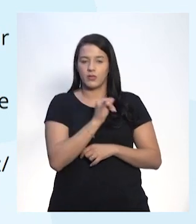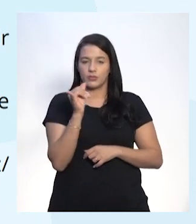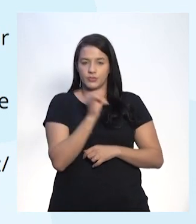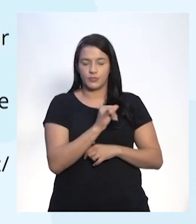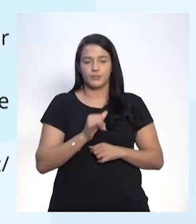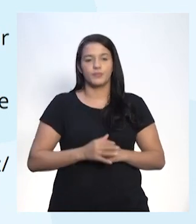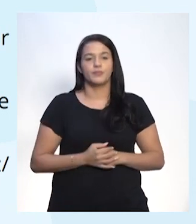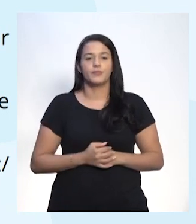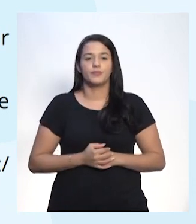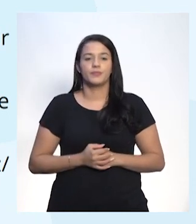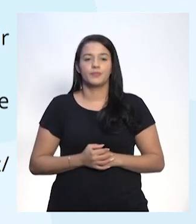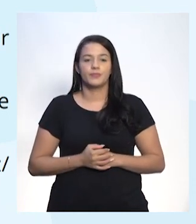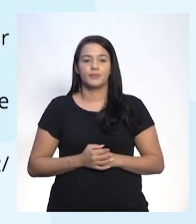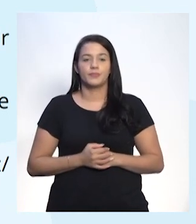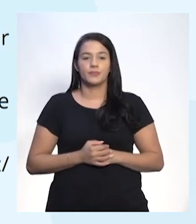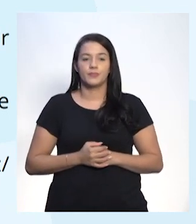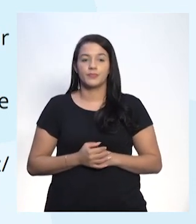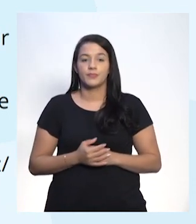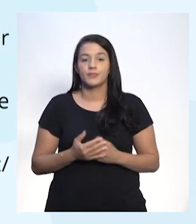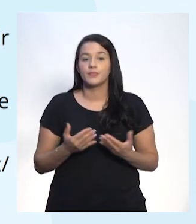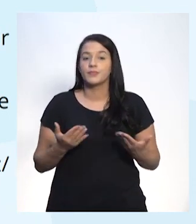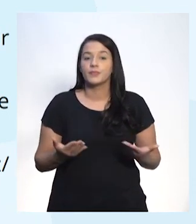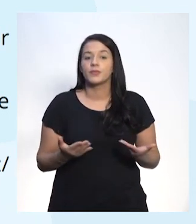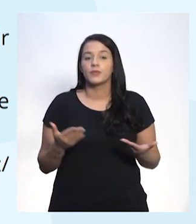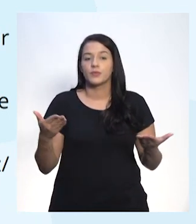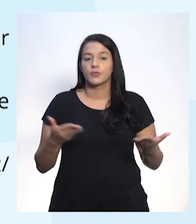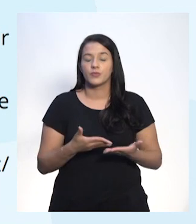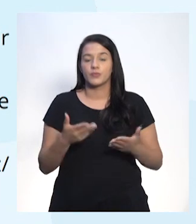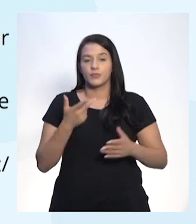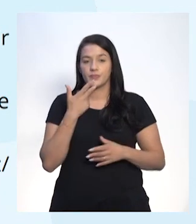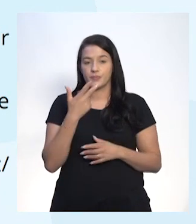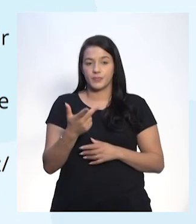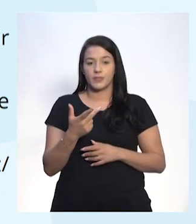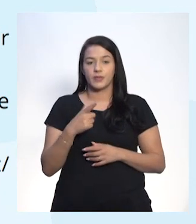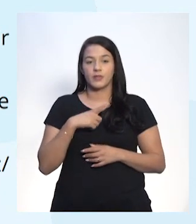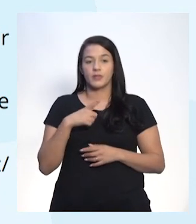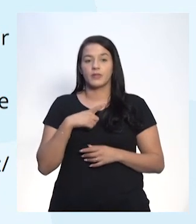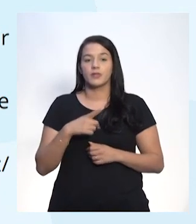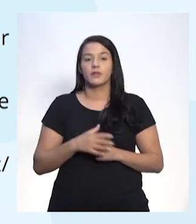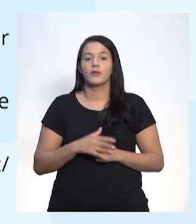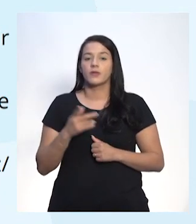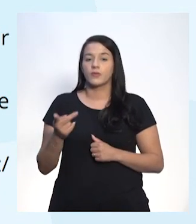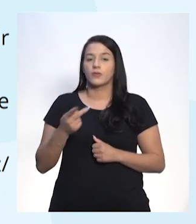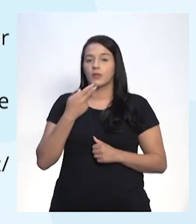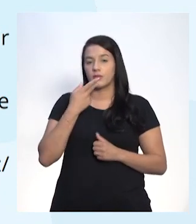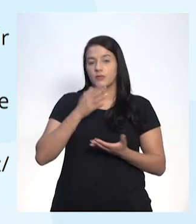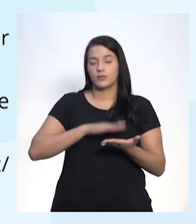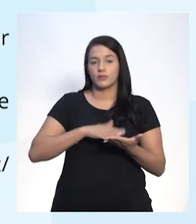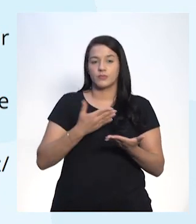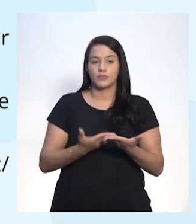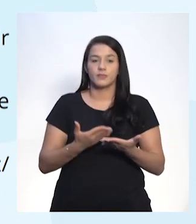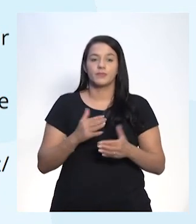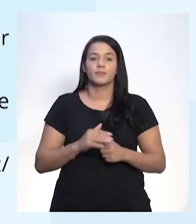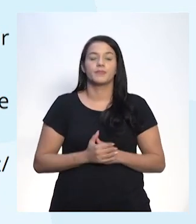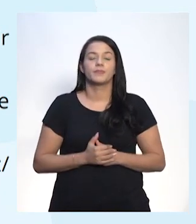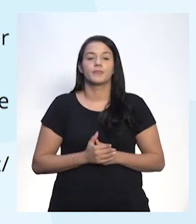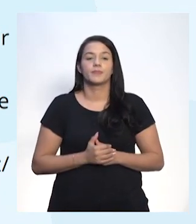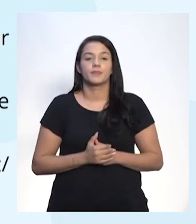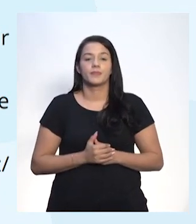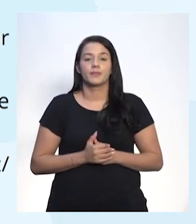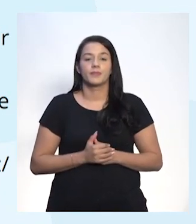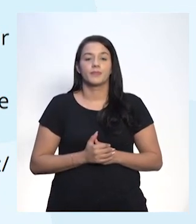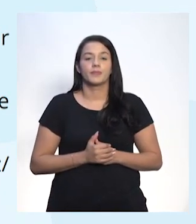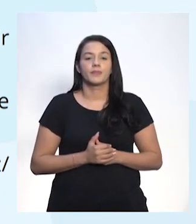só, de novo, é o que eu falei na aula, olha só. Não falei hoje na aula, olha só. A gente tem, como a professora Antônia acabou de traduzir, olha só.